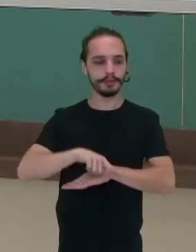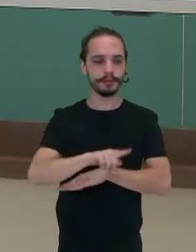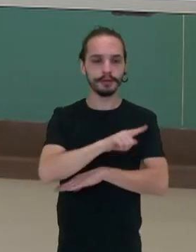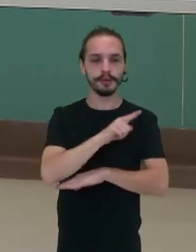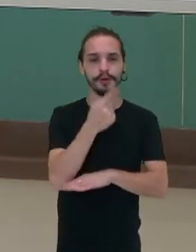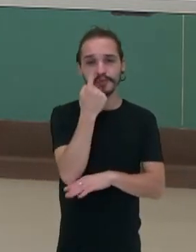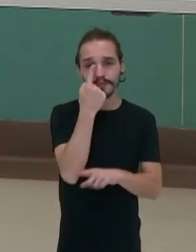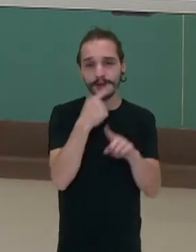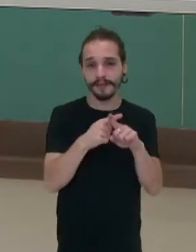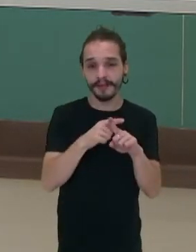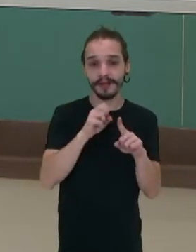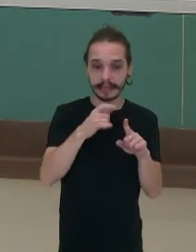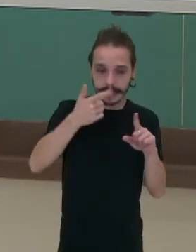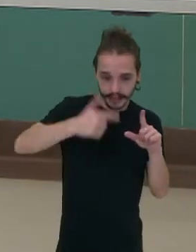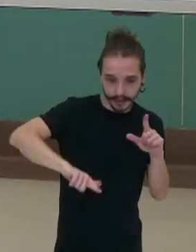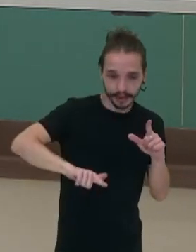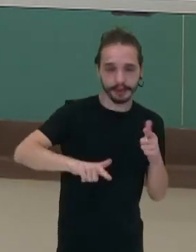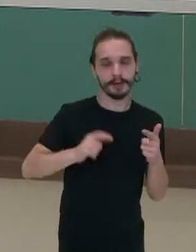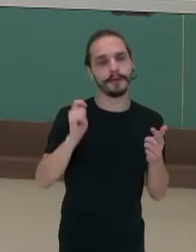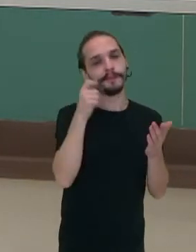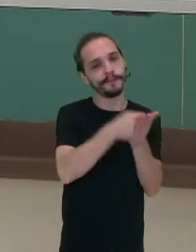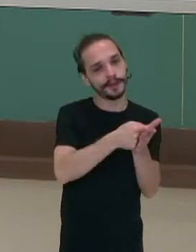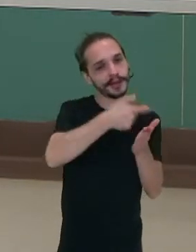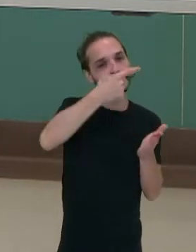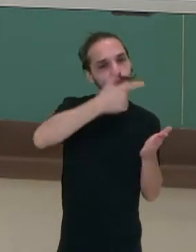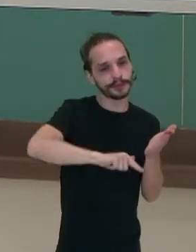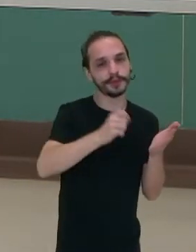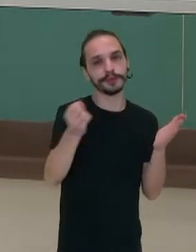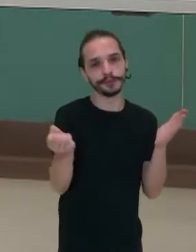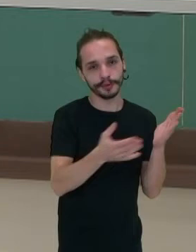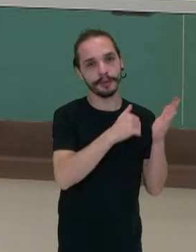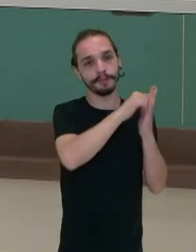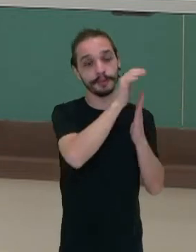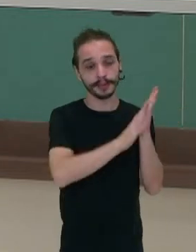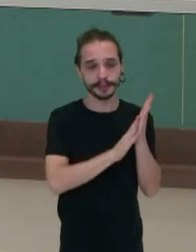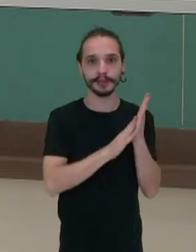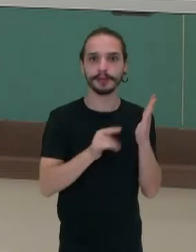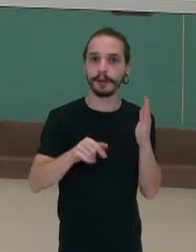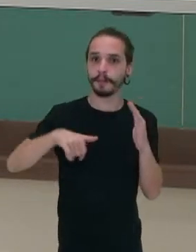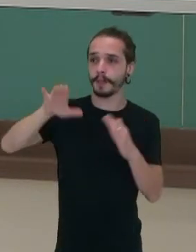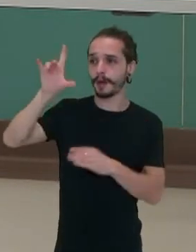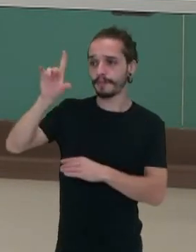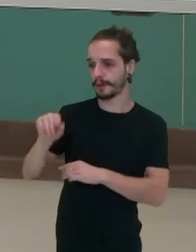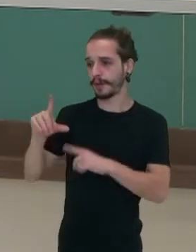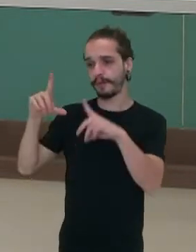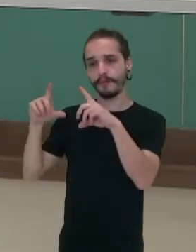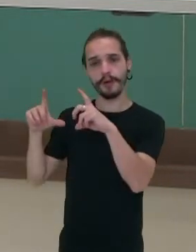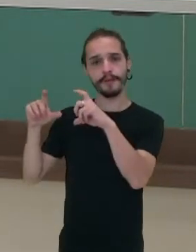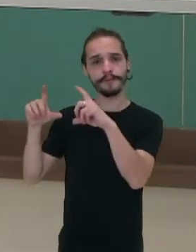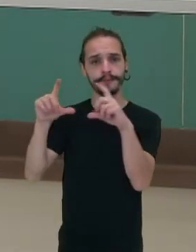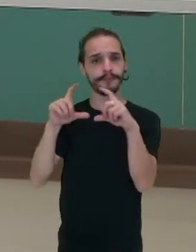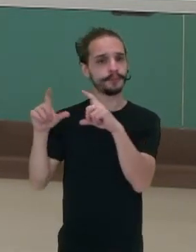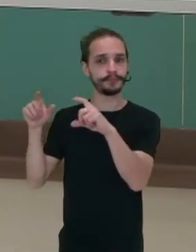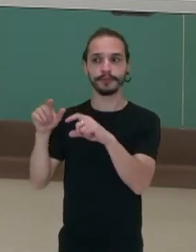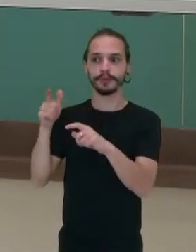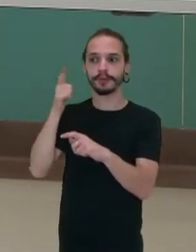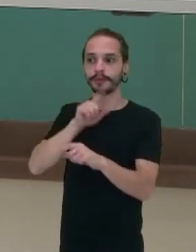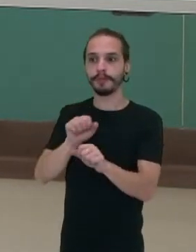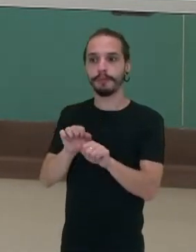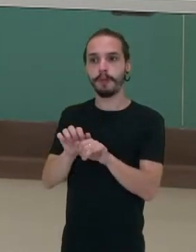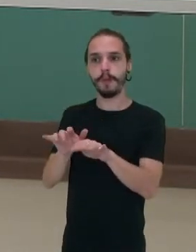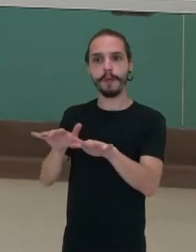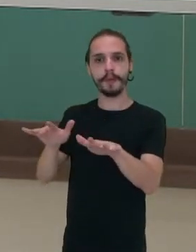uma nova cópia, eu tenho que pagar novamente uma nova pintura para esse pintor. Então, mais barato a fotografia, então a fotografia ela começa a ganhar